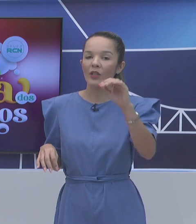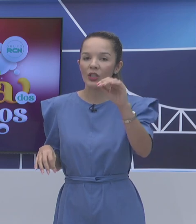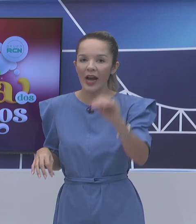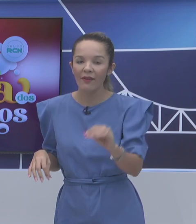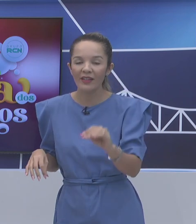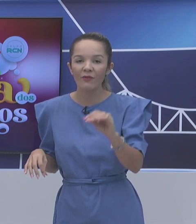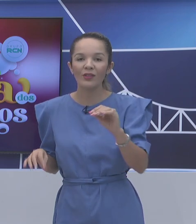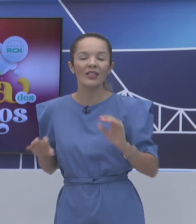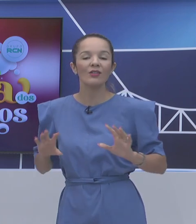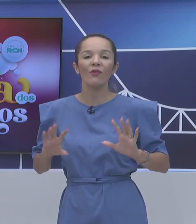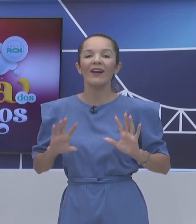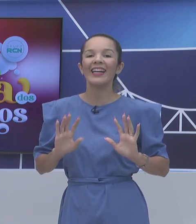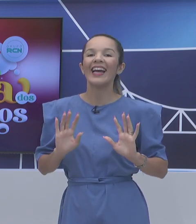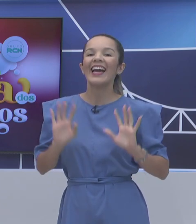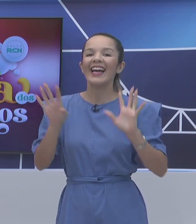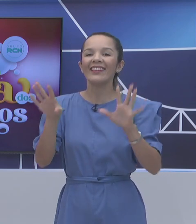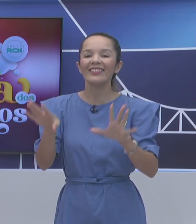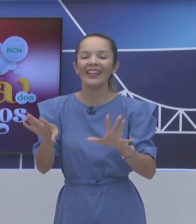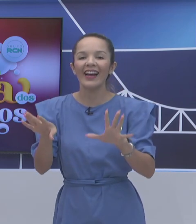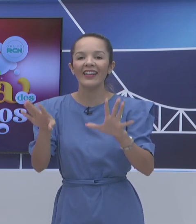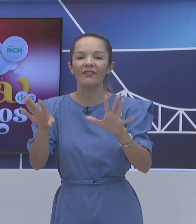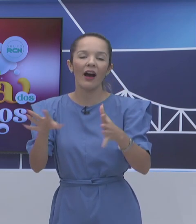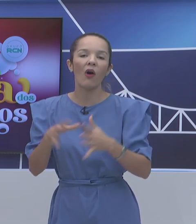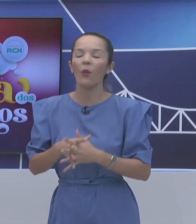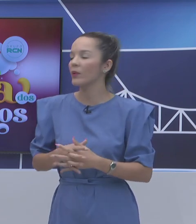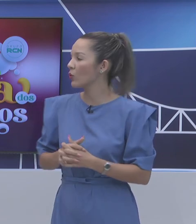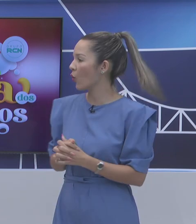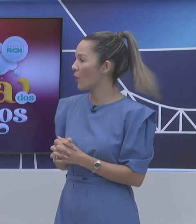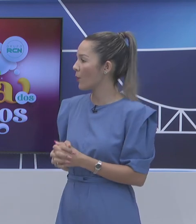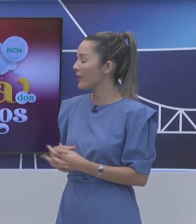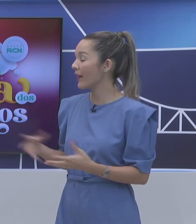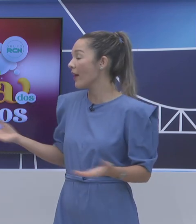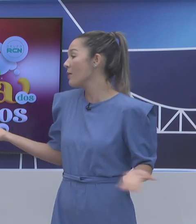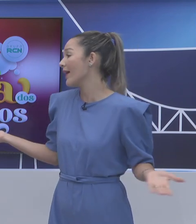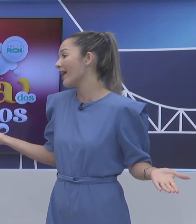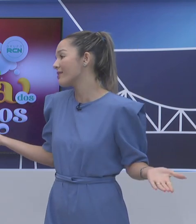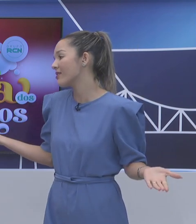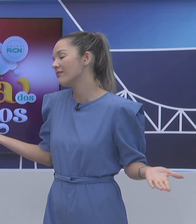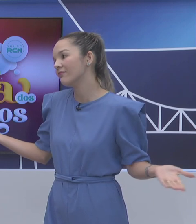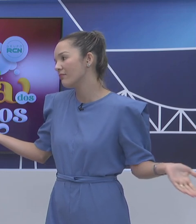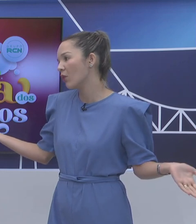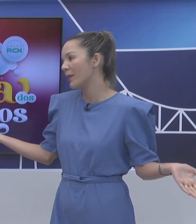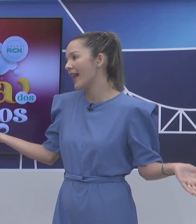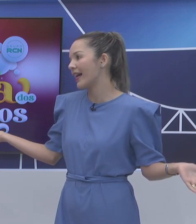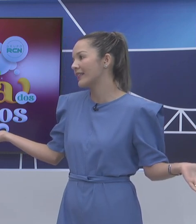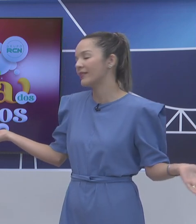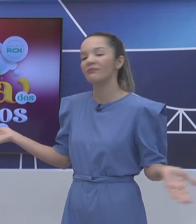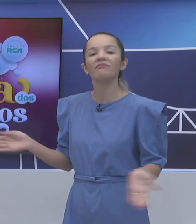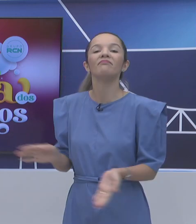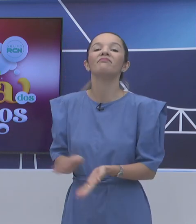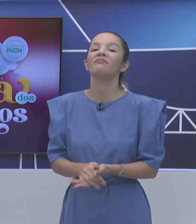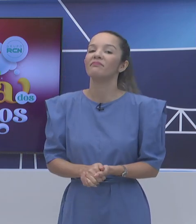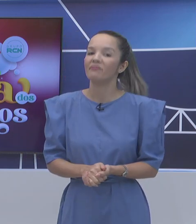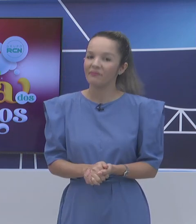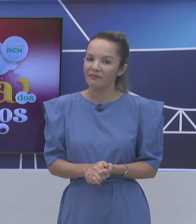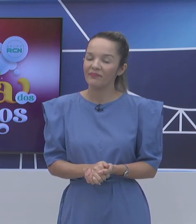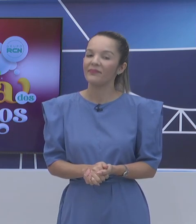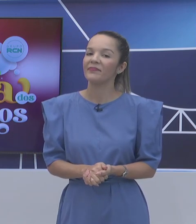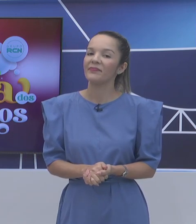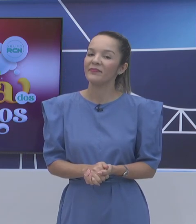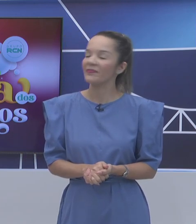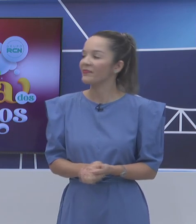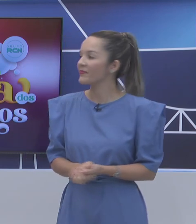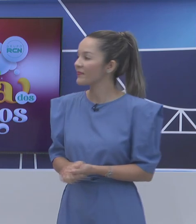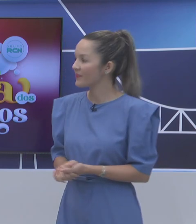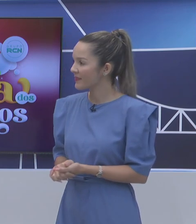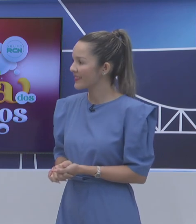é uma chave que você só vai entrar e levar a roupa do corpo, porque é uma casa, mobiliada. Gente, uma casa mobiliada, viu?